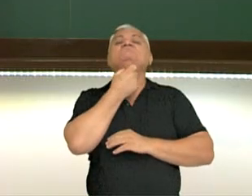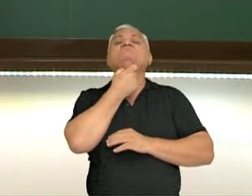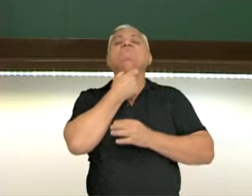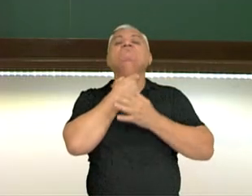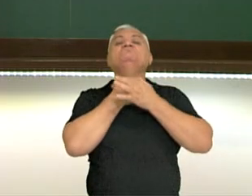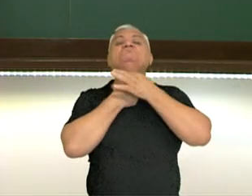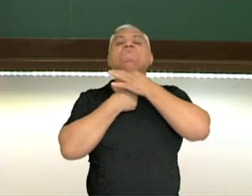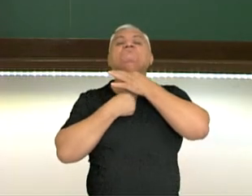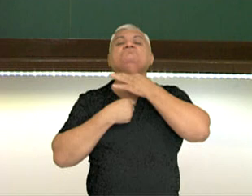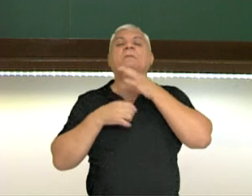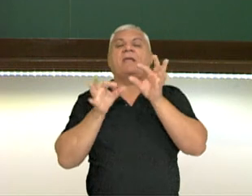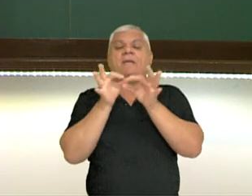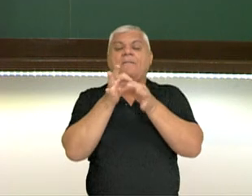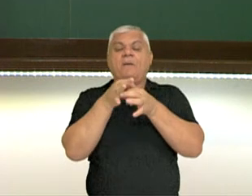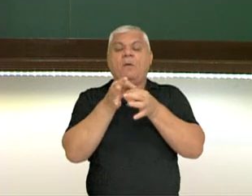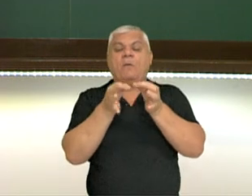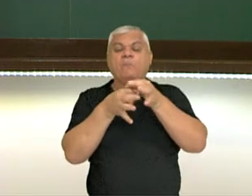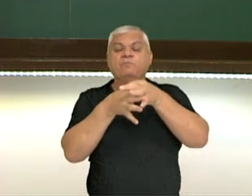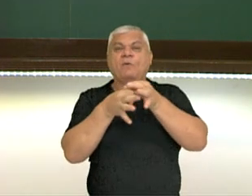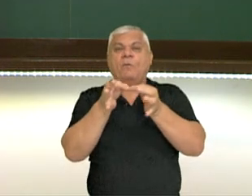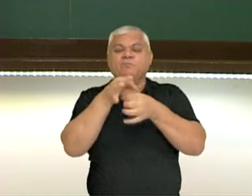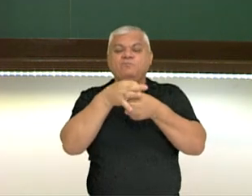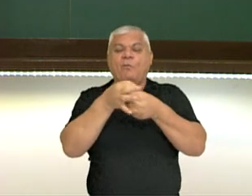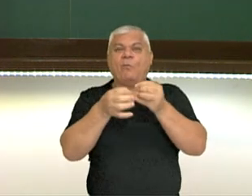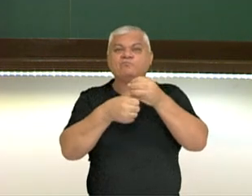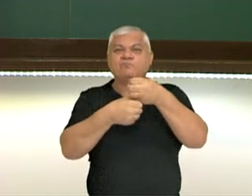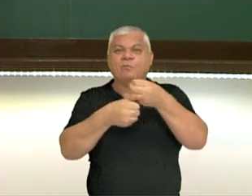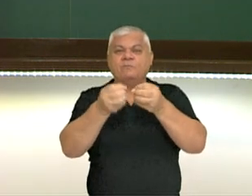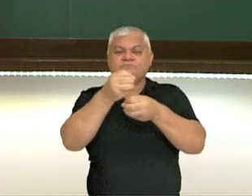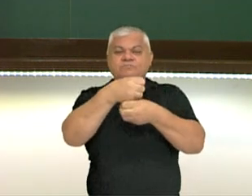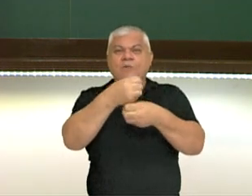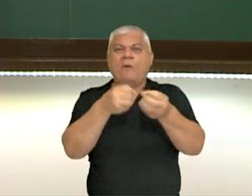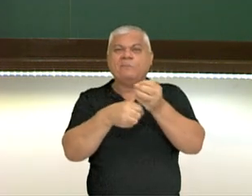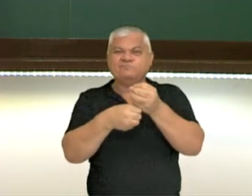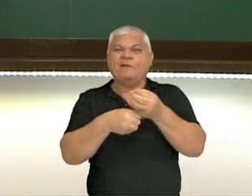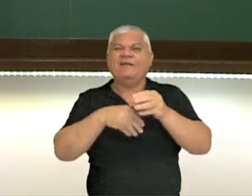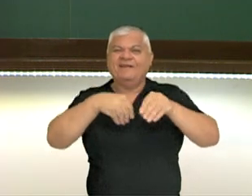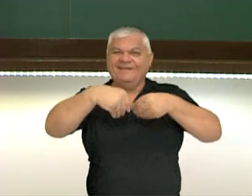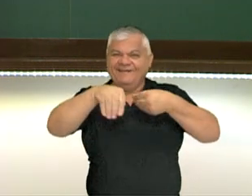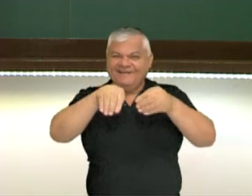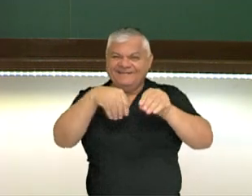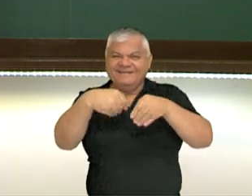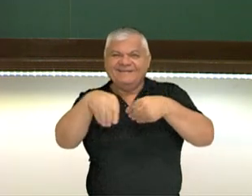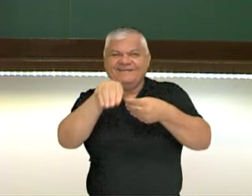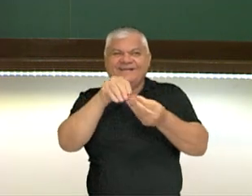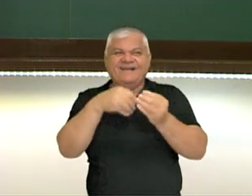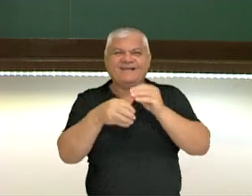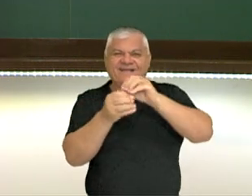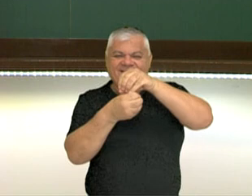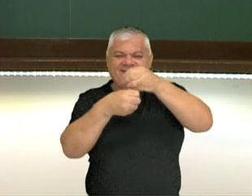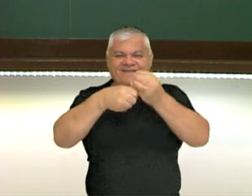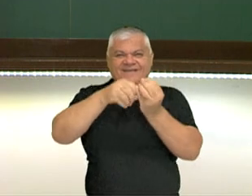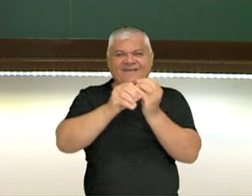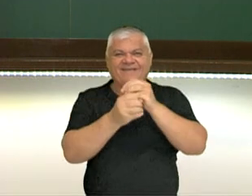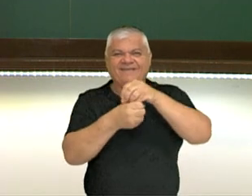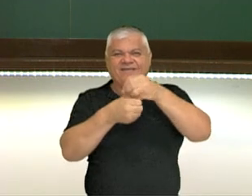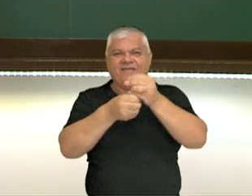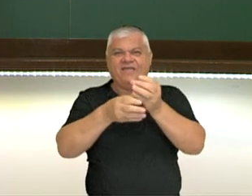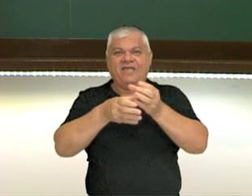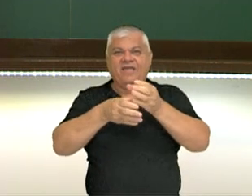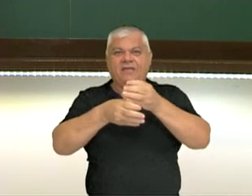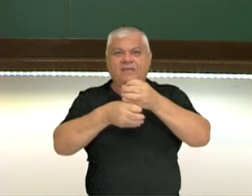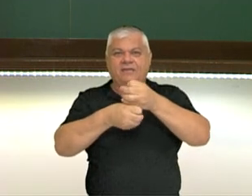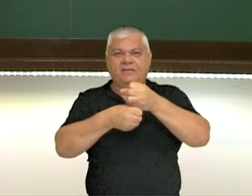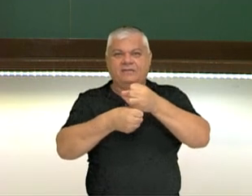com anéis cartilaginosos que se bifurca, se abre dentro dos